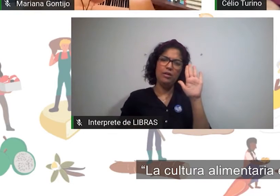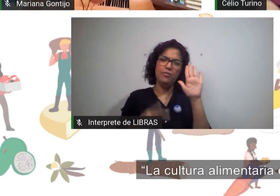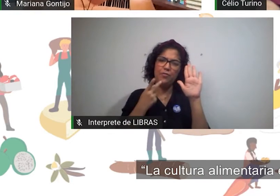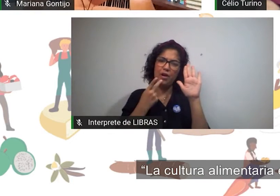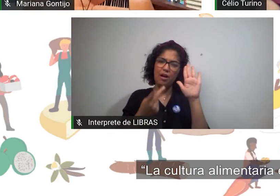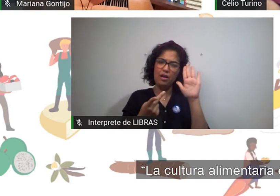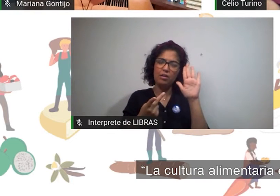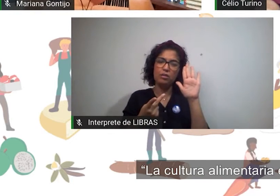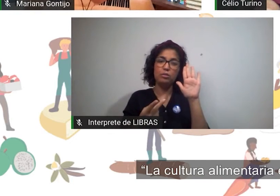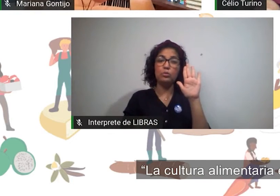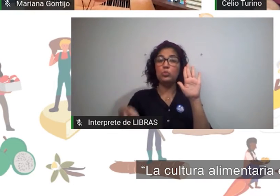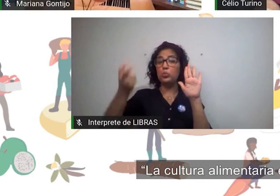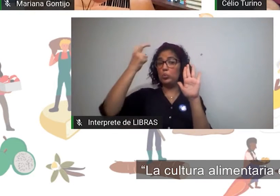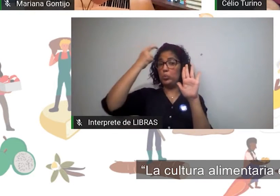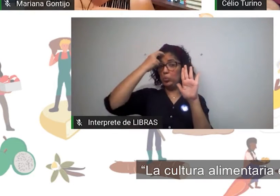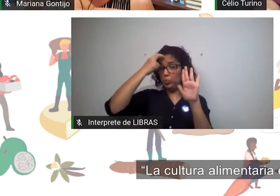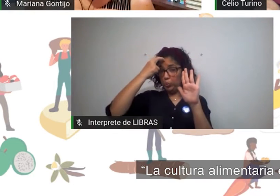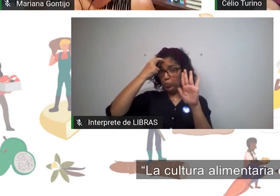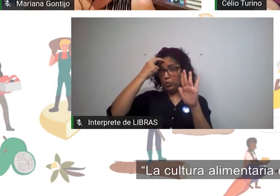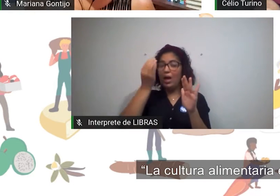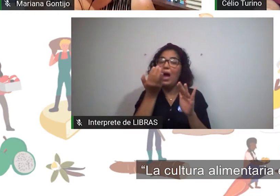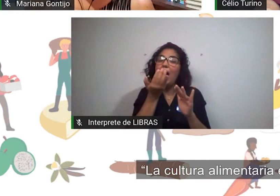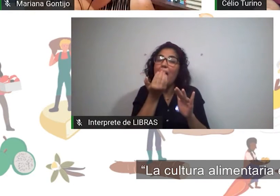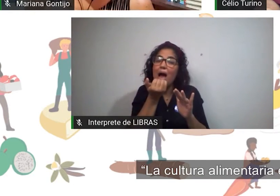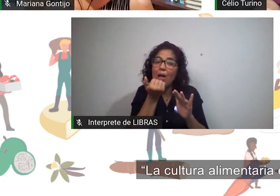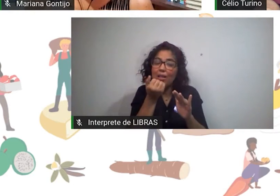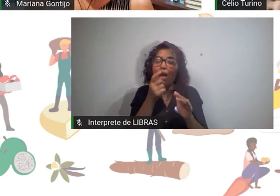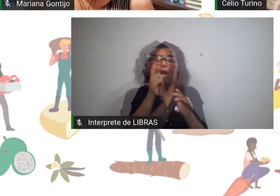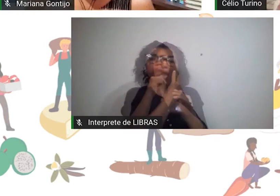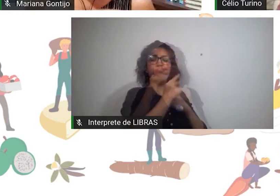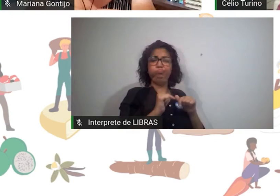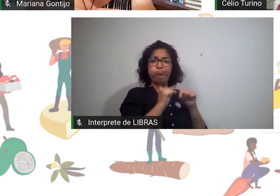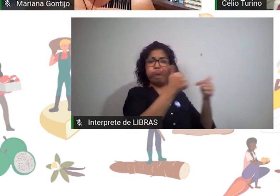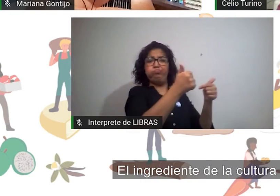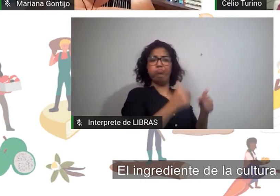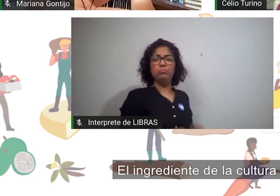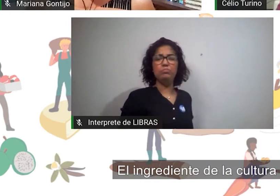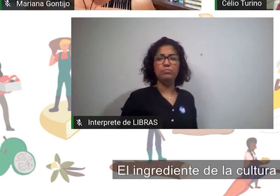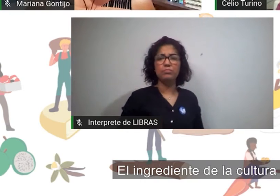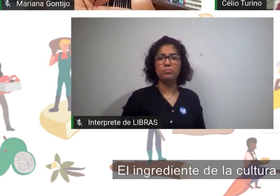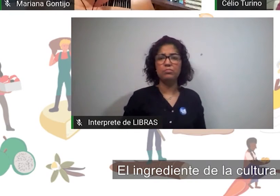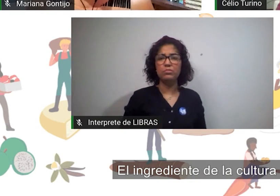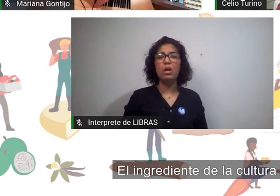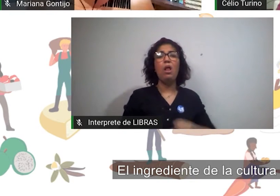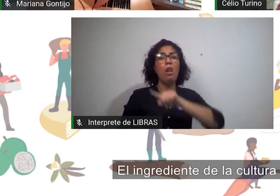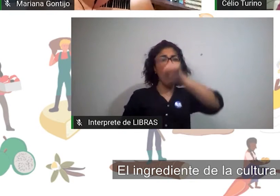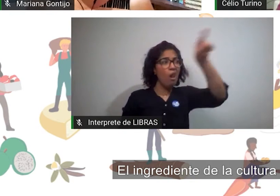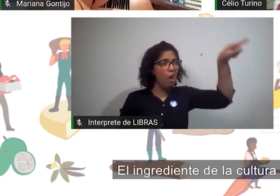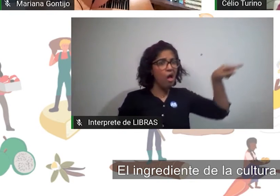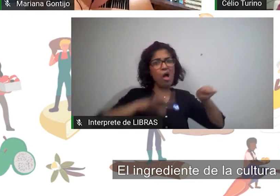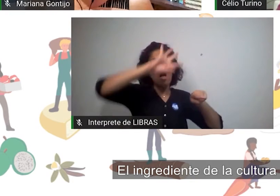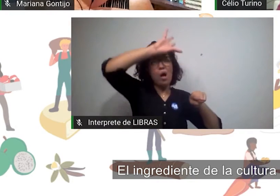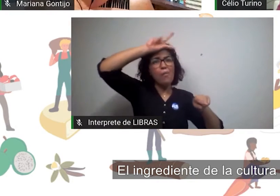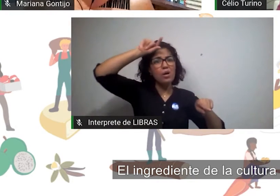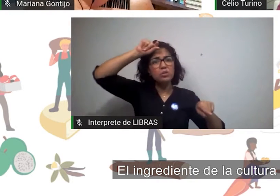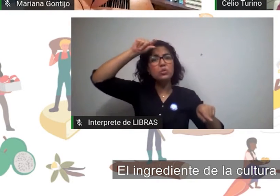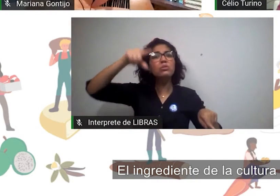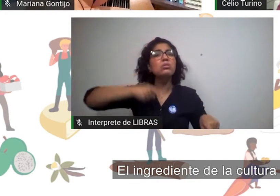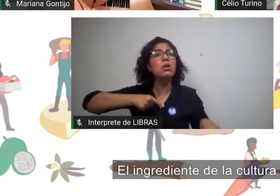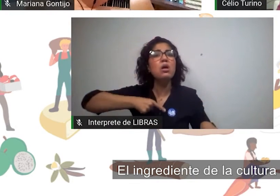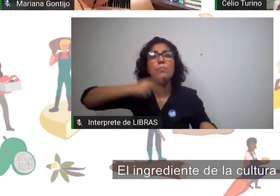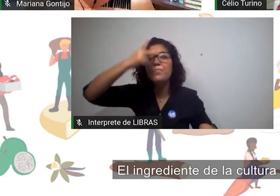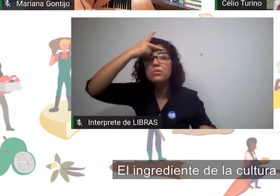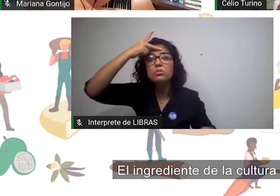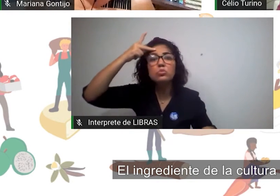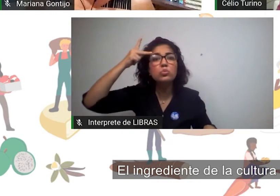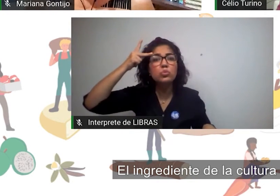a cultura alimentar é a extensão territorial do afeto. O ingrediente da cultura alimentar, ele não